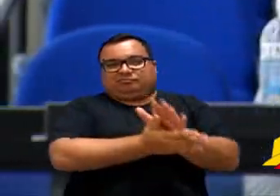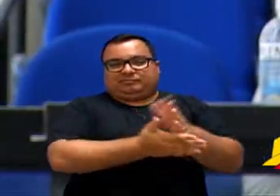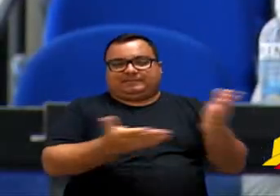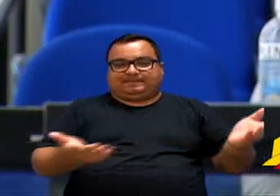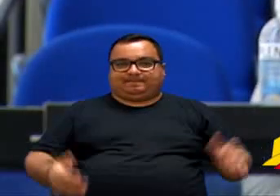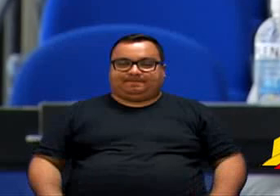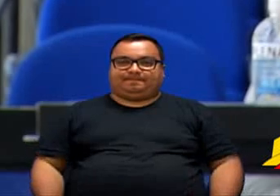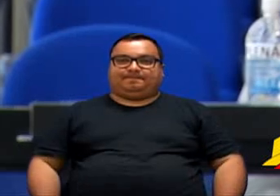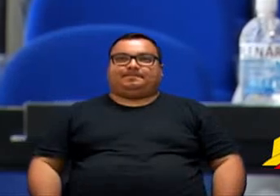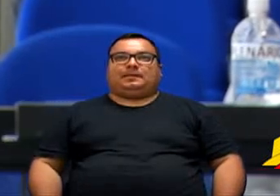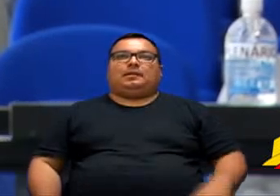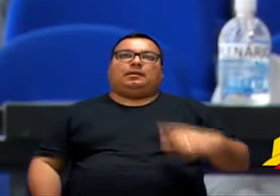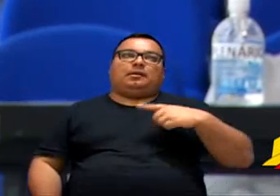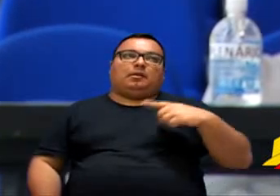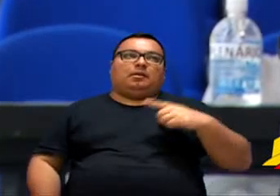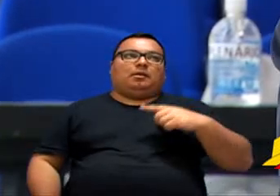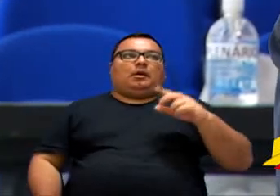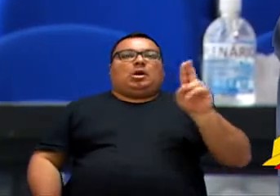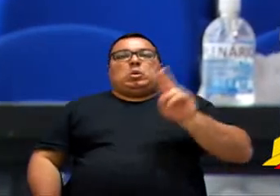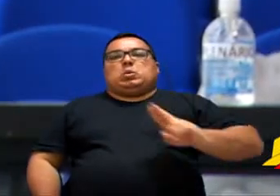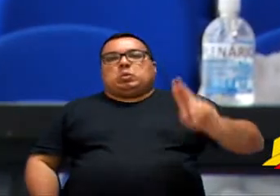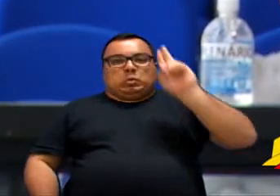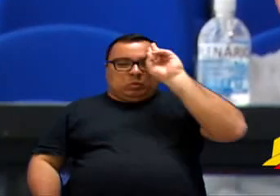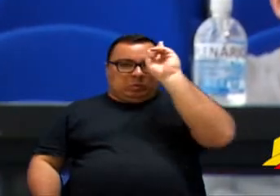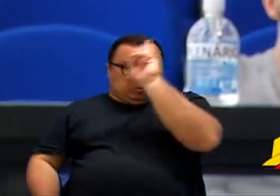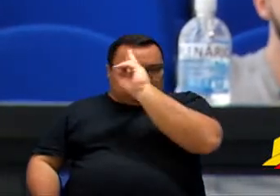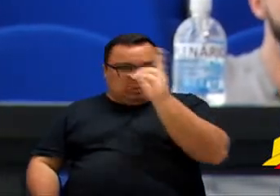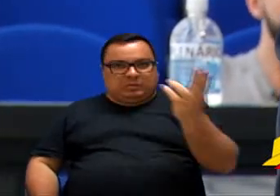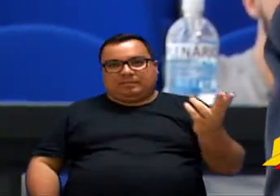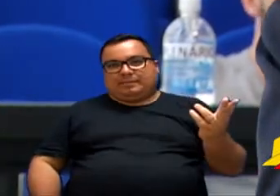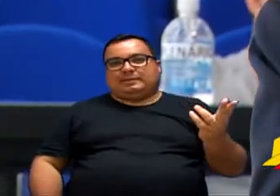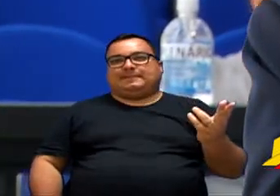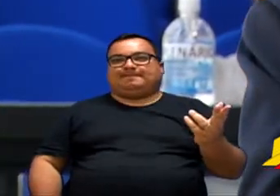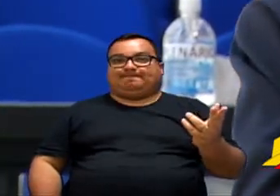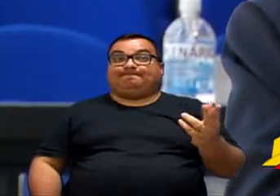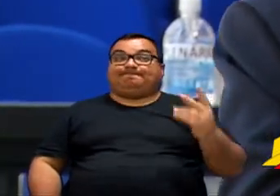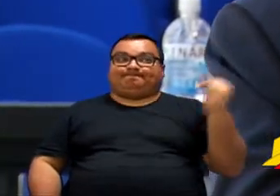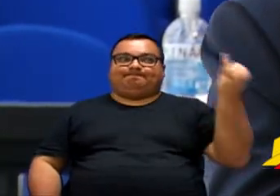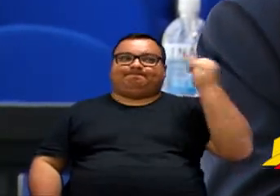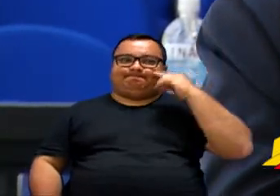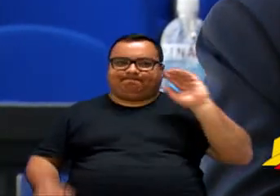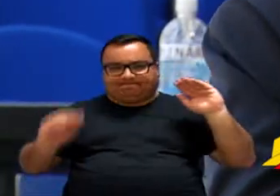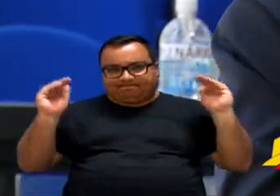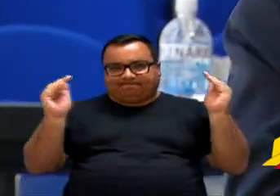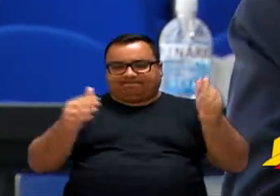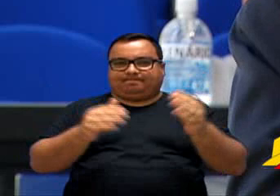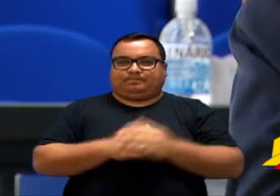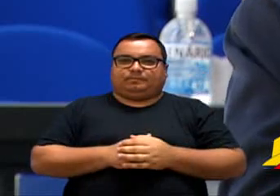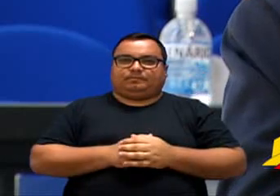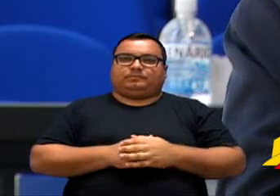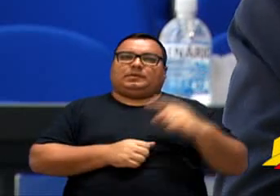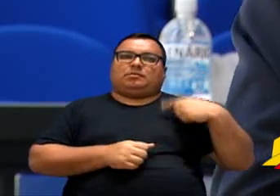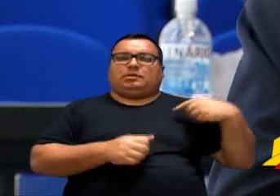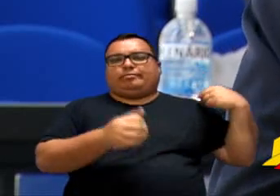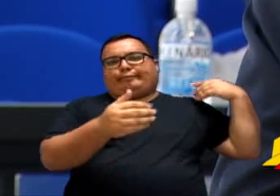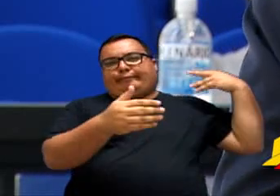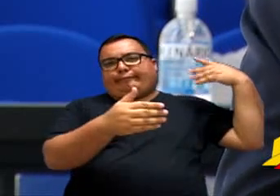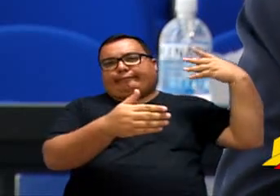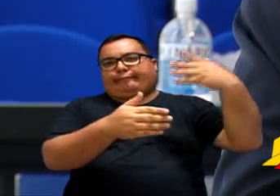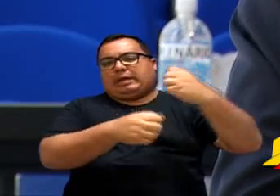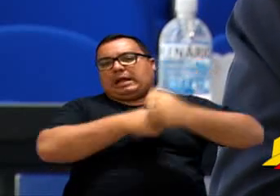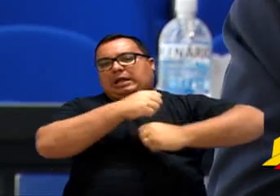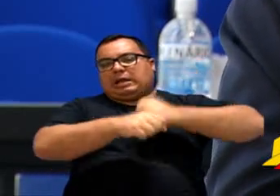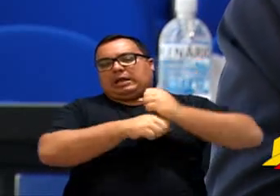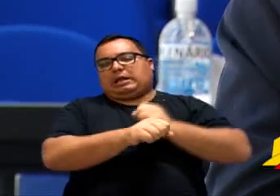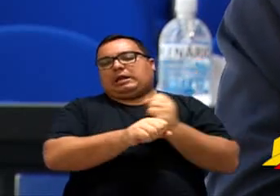A uberização, a questão dos motoboys, é uma questão importante, mas isso já vem. Por isso que a luta em